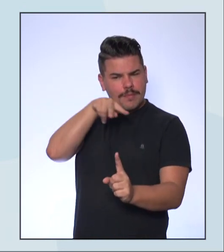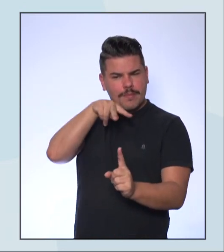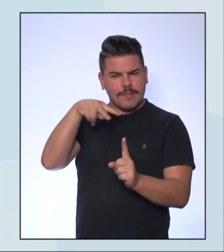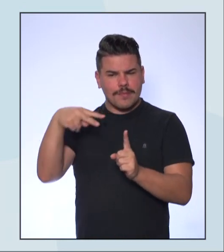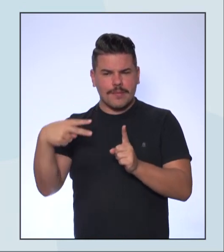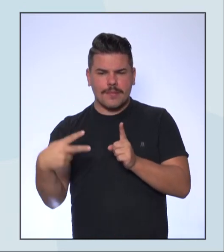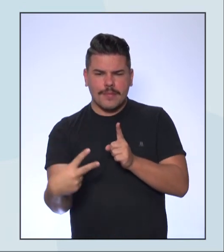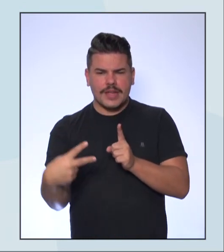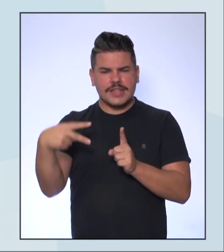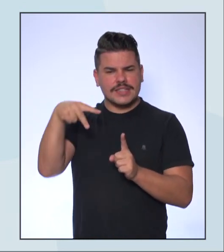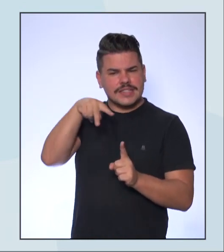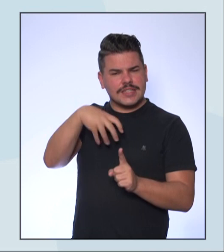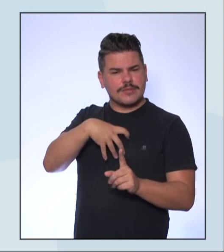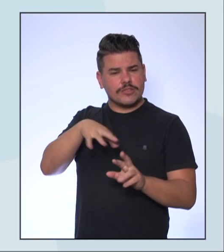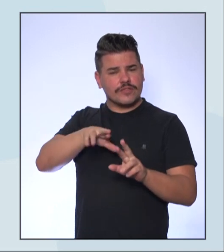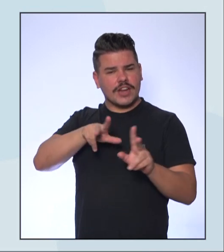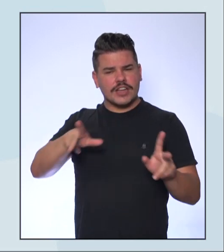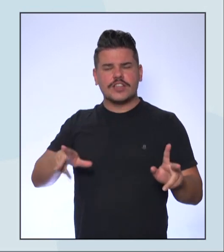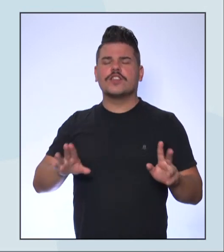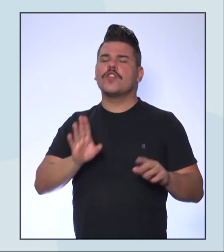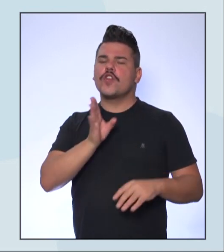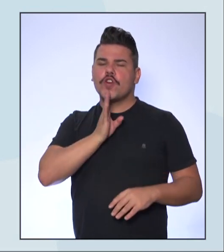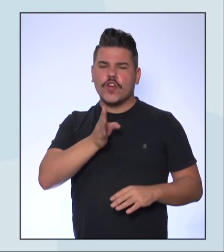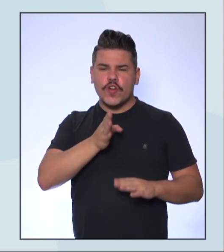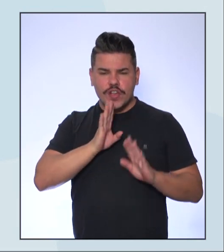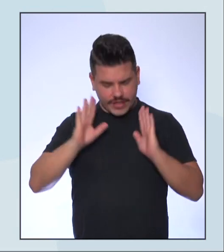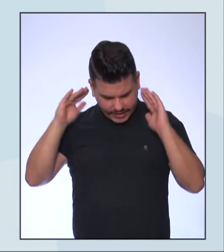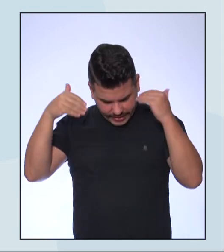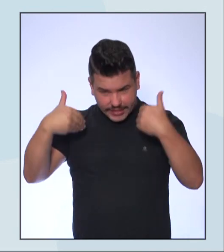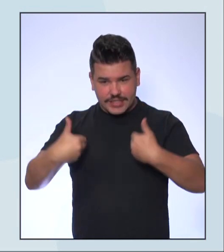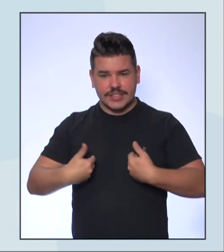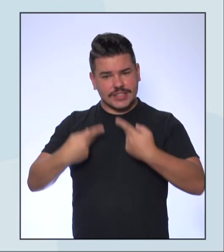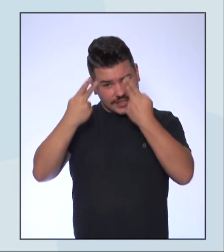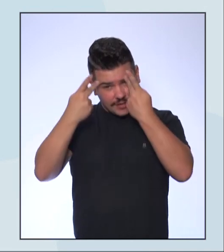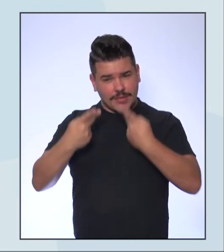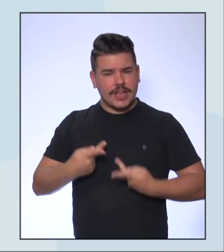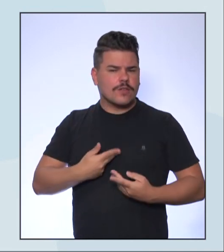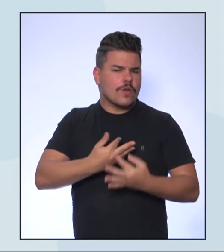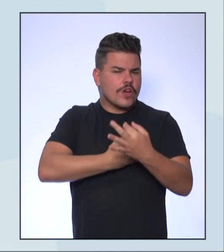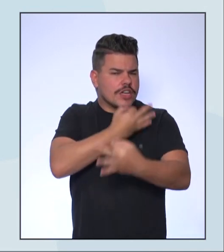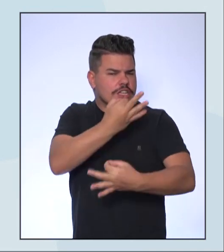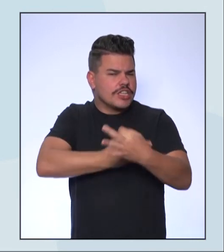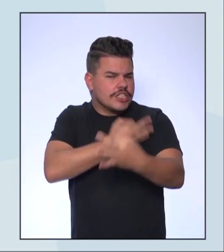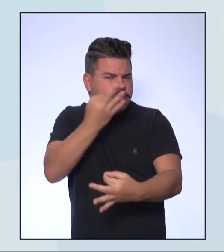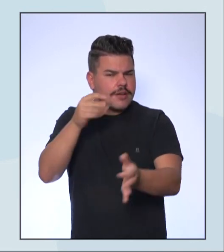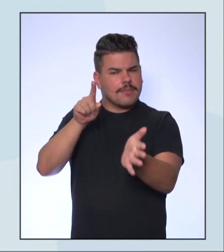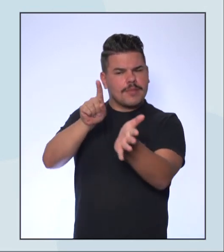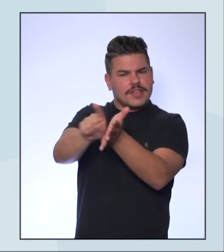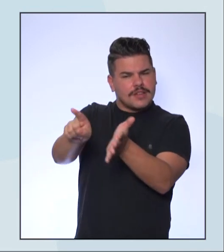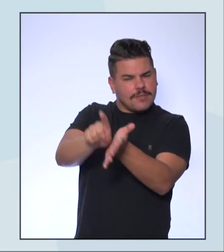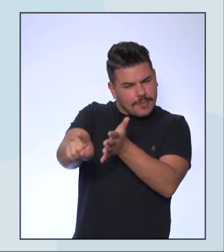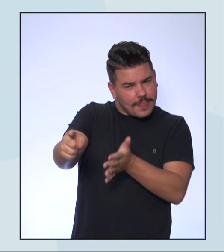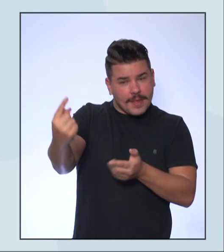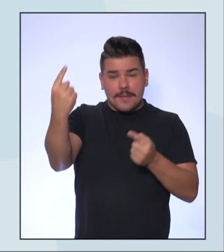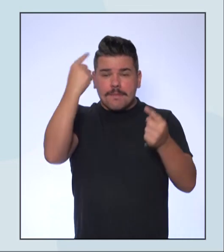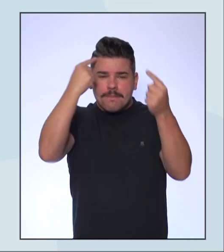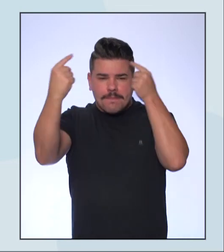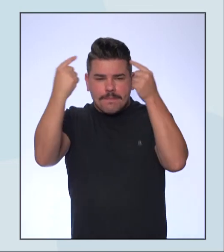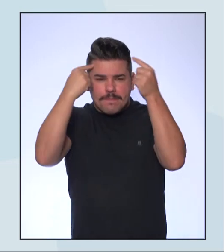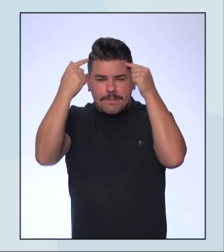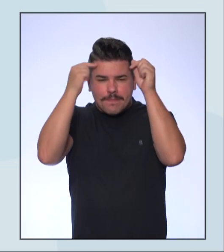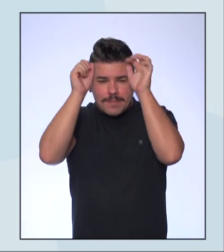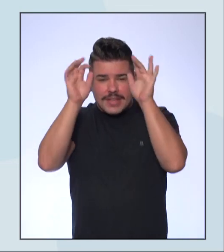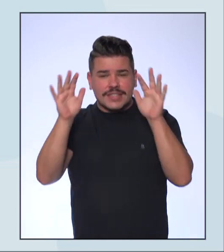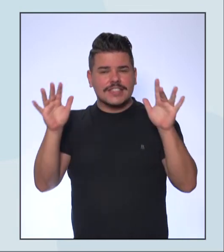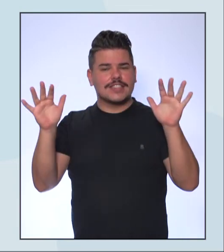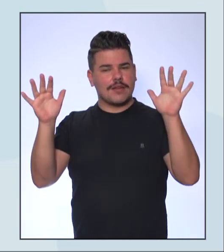pelo autoconhecimento, atitude crítica e questionadora, sistema de pensamento. Todos esses são